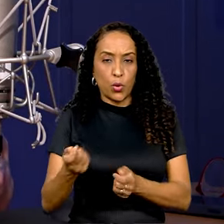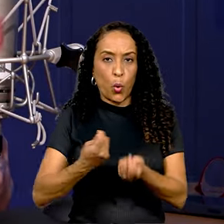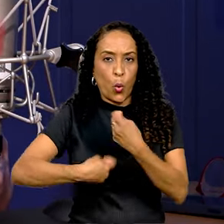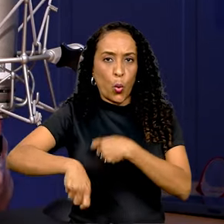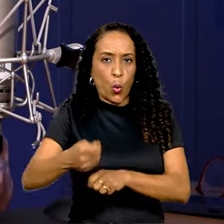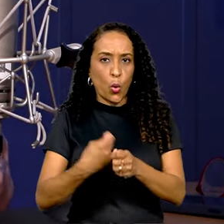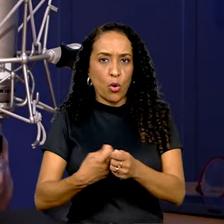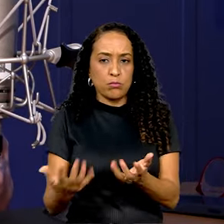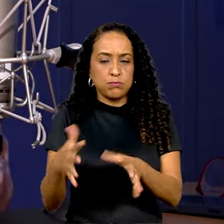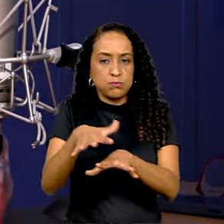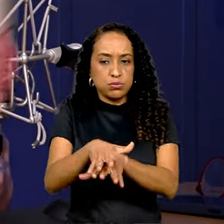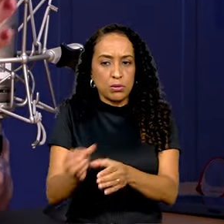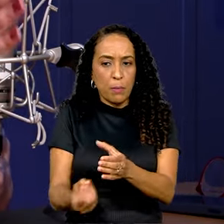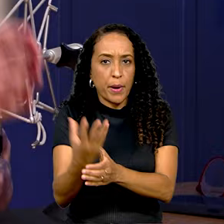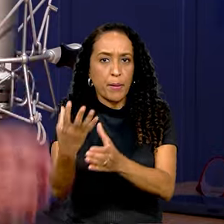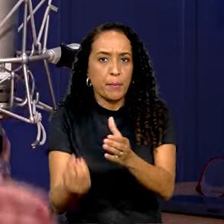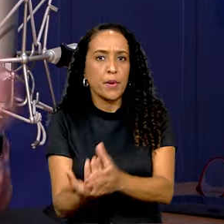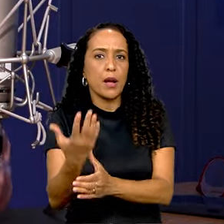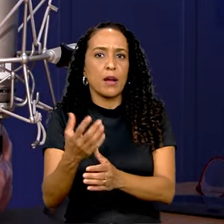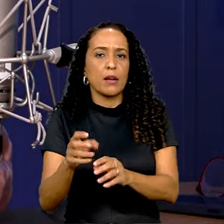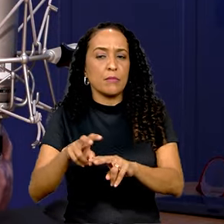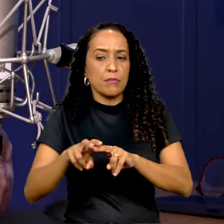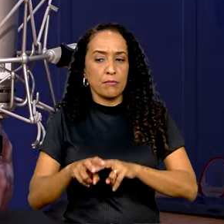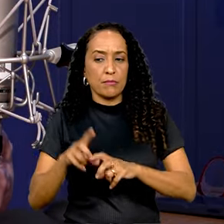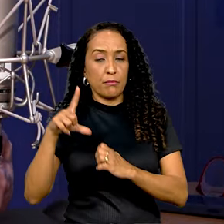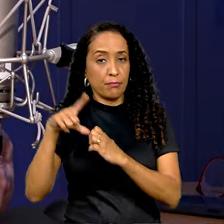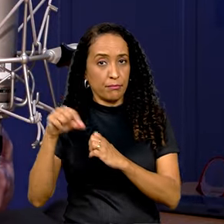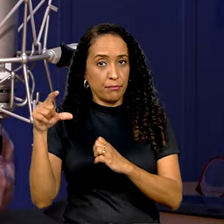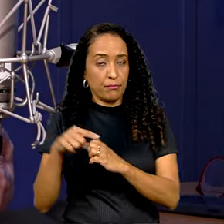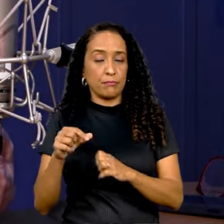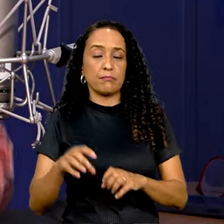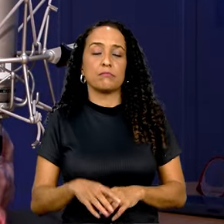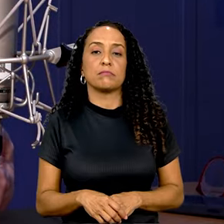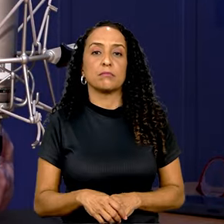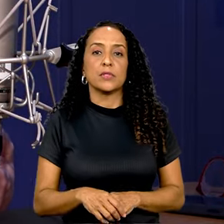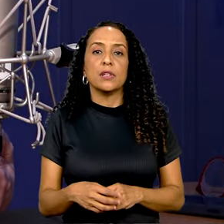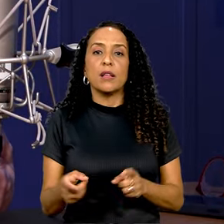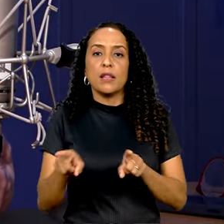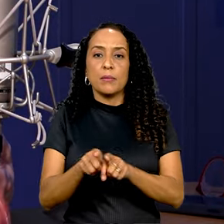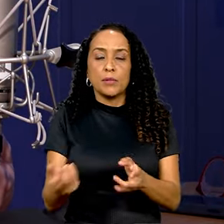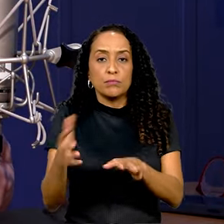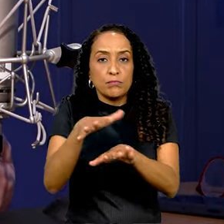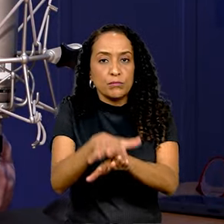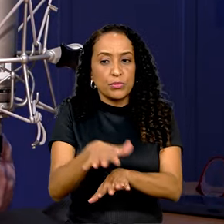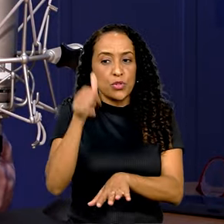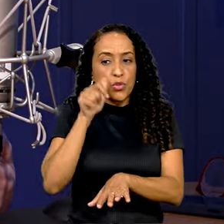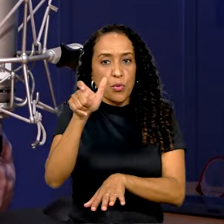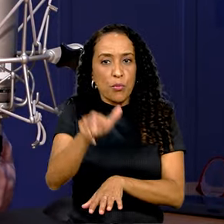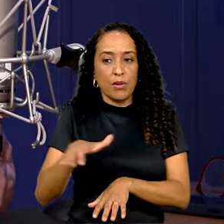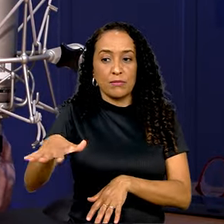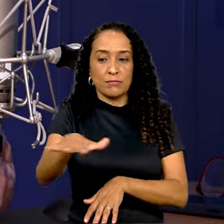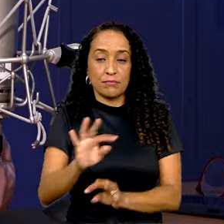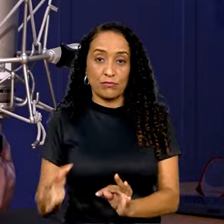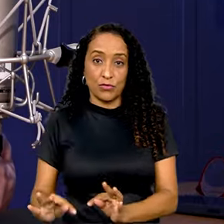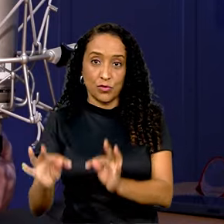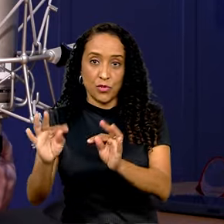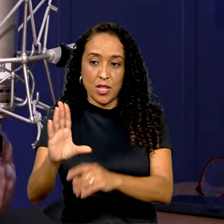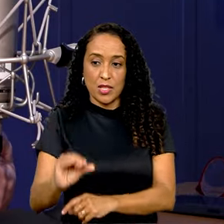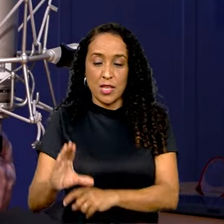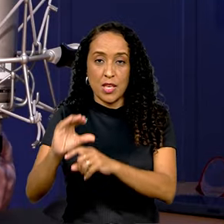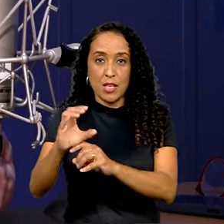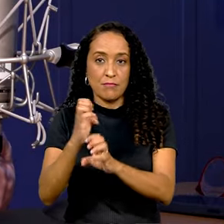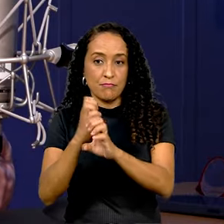econômico da inclusão produtiva via empreendedorismo da inclusão das mulheres nos setores de tecnologia